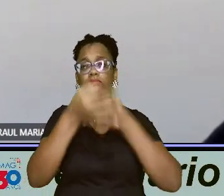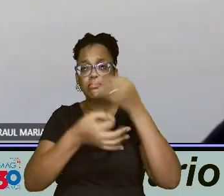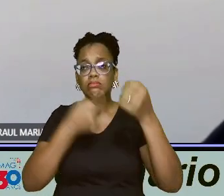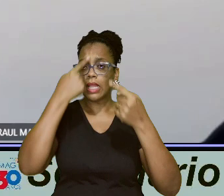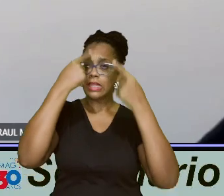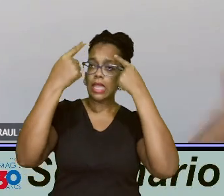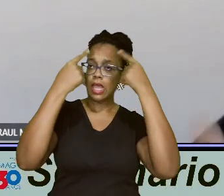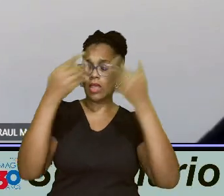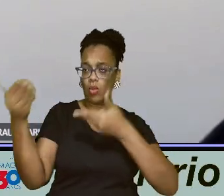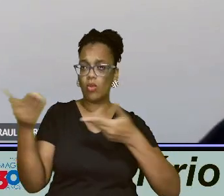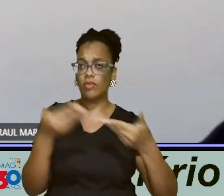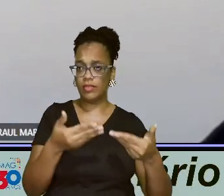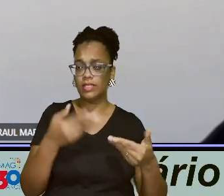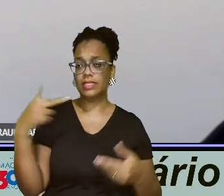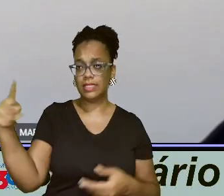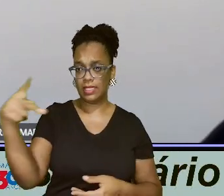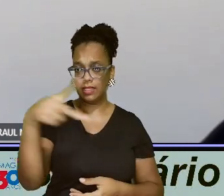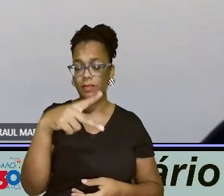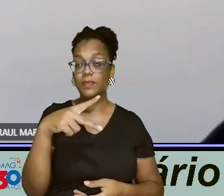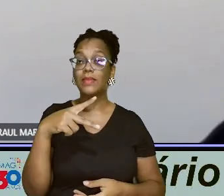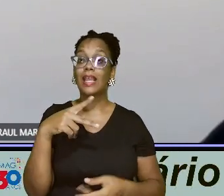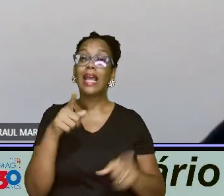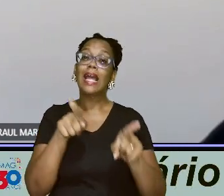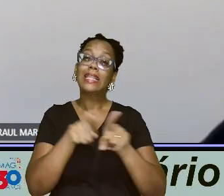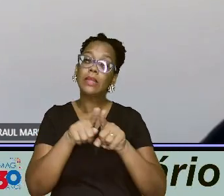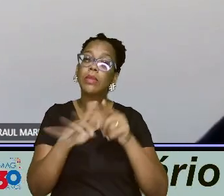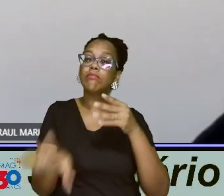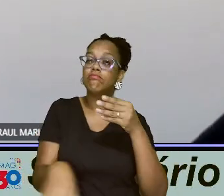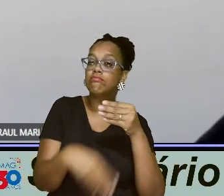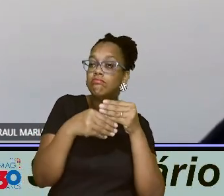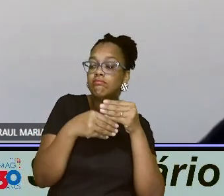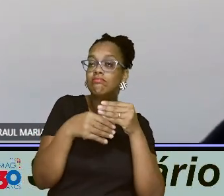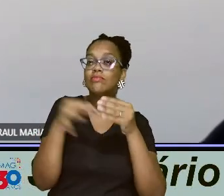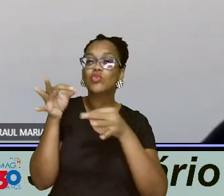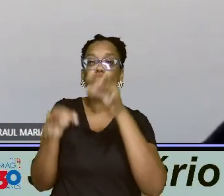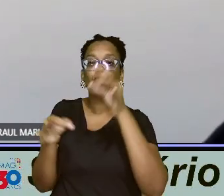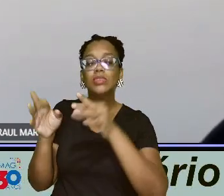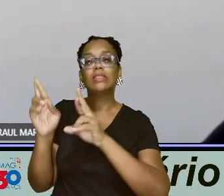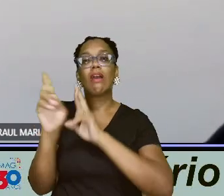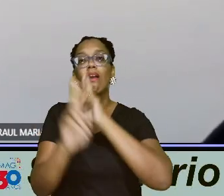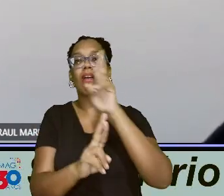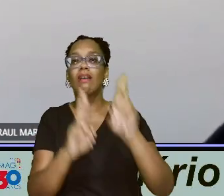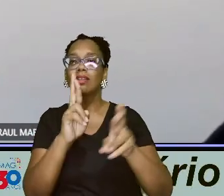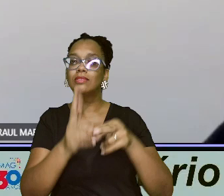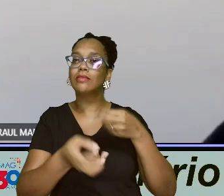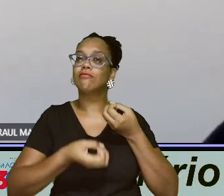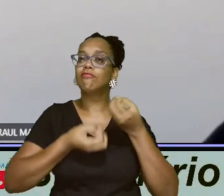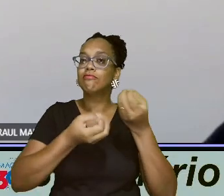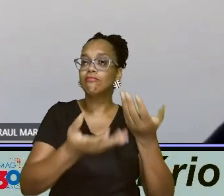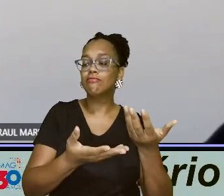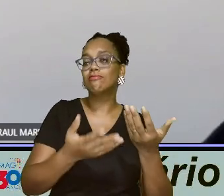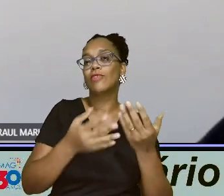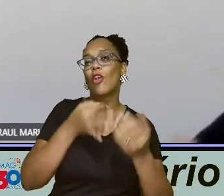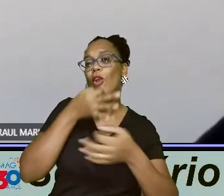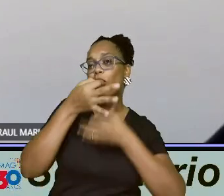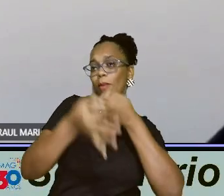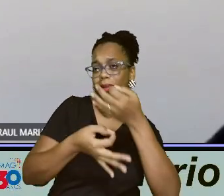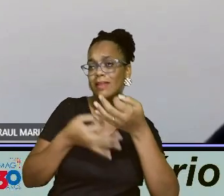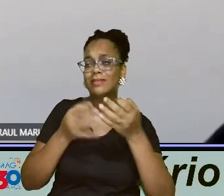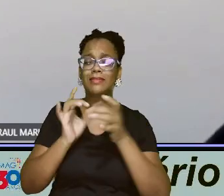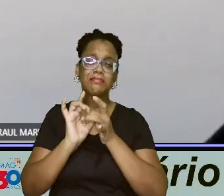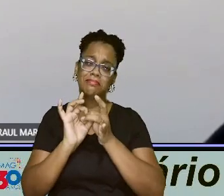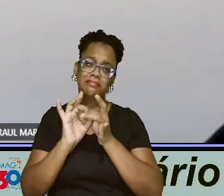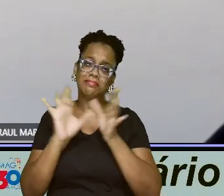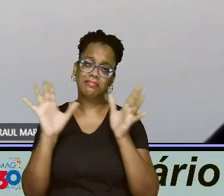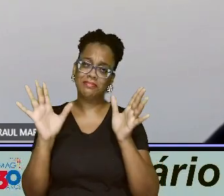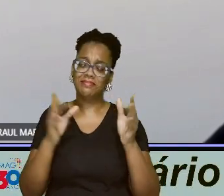convidados, e ainda um tempo adicional para que os juízes possam então trazer a sua réplica ou comentar os comentários dos